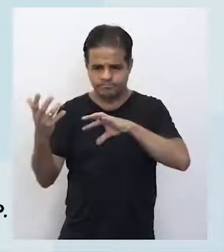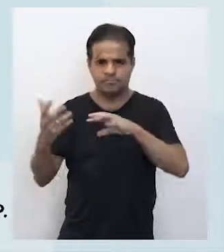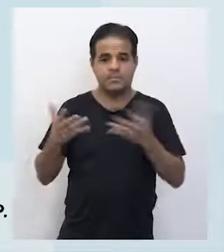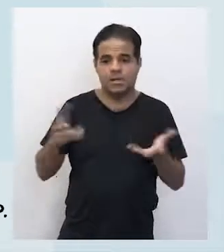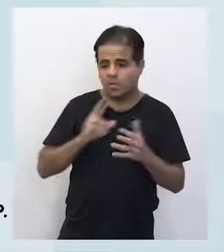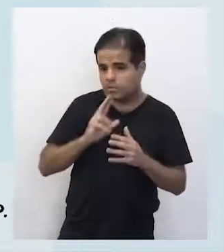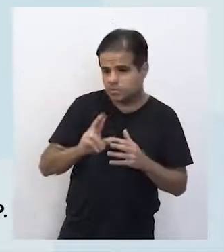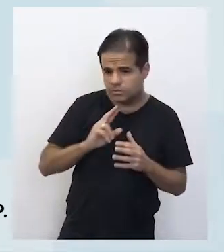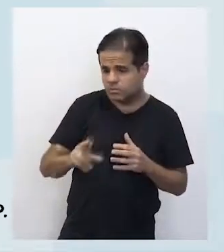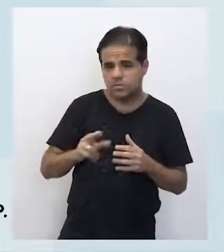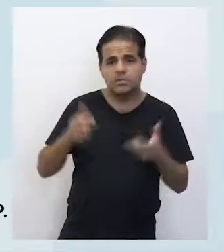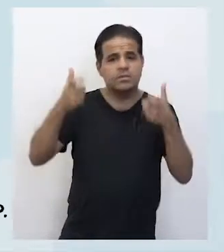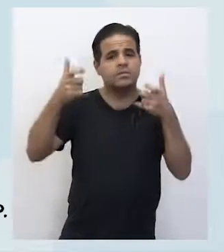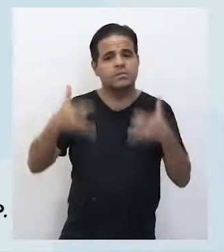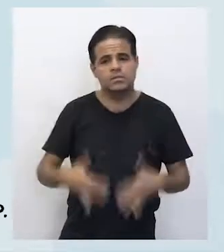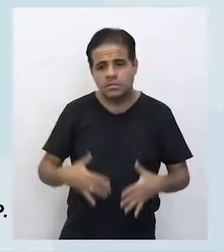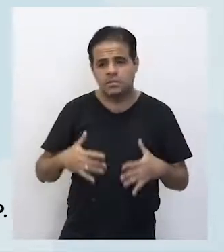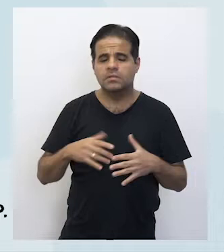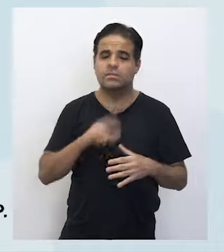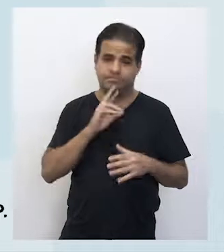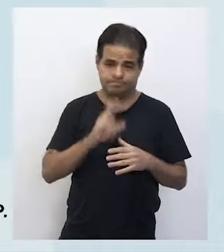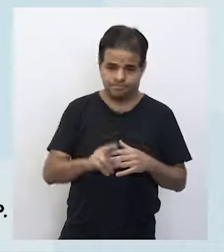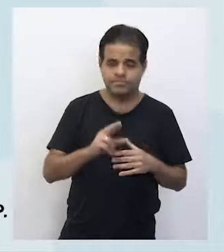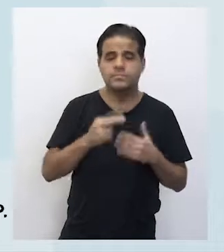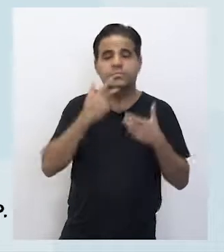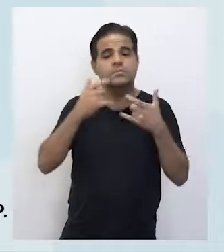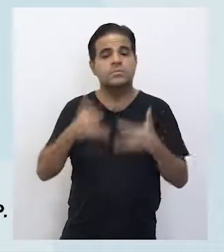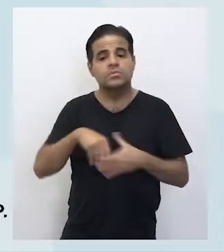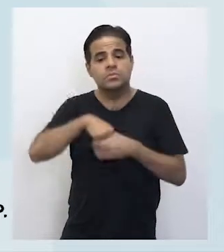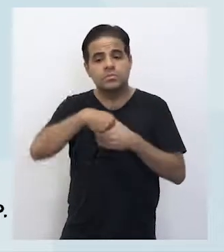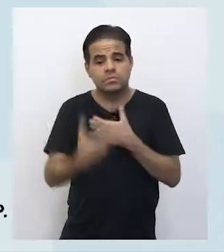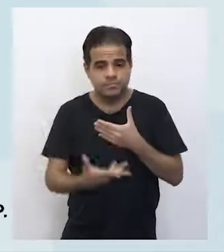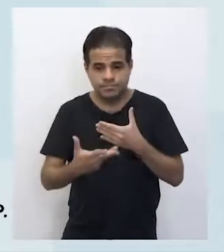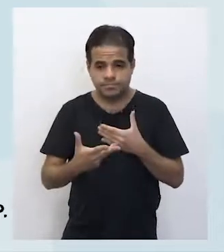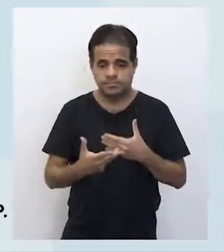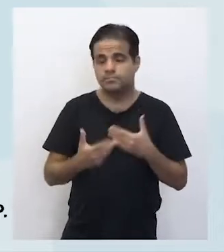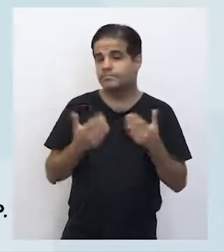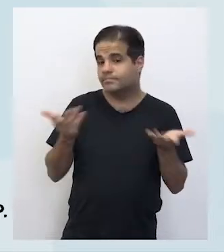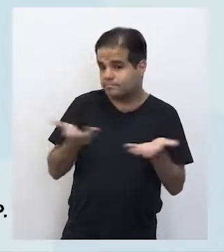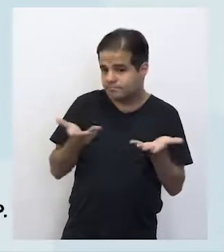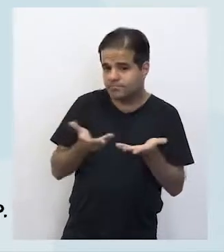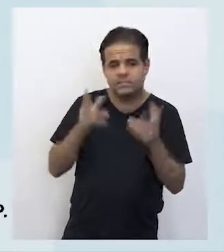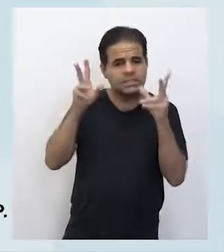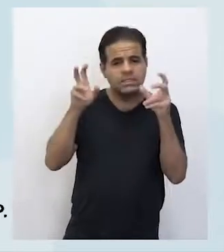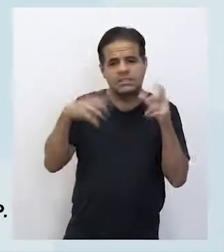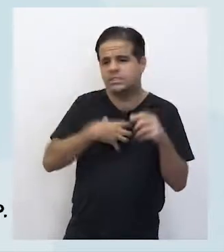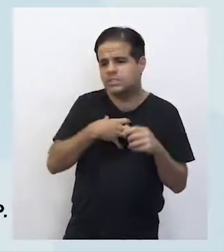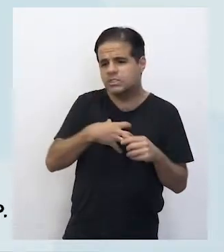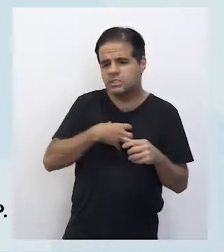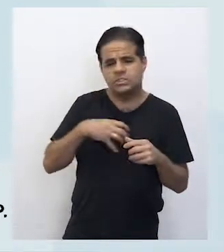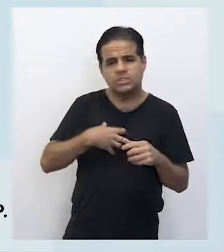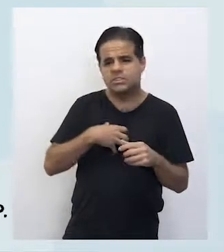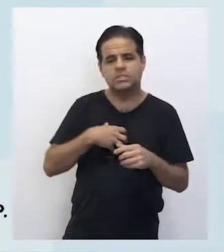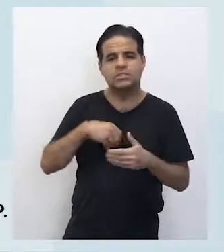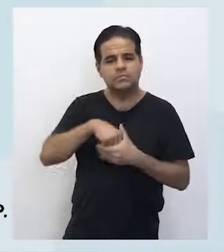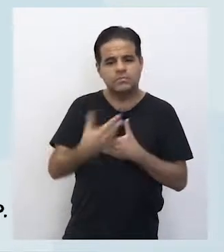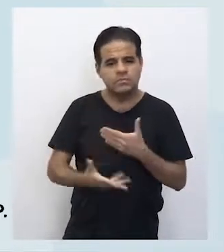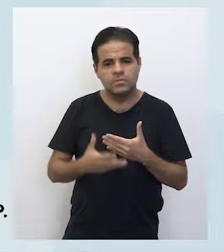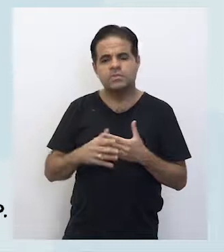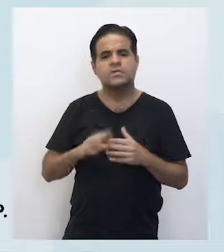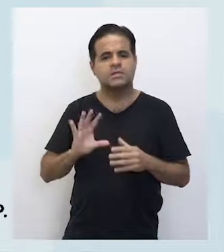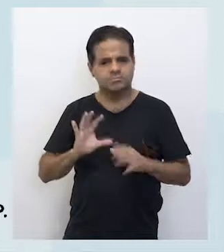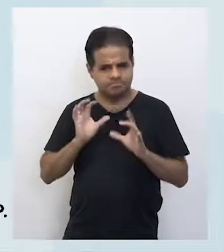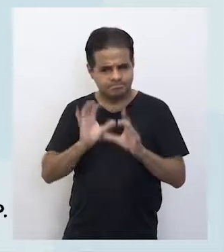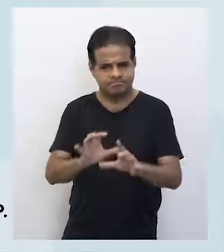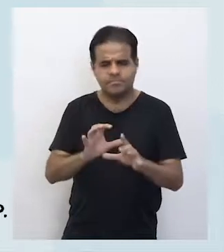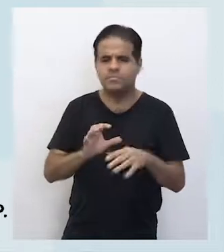consequências. E aí, para falar de consequência, porque, Ed, a gente está falando de argumentação, daquele tipo de argumentação de causa e efeito,